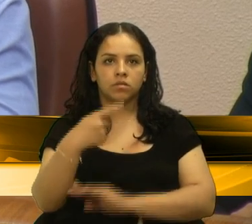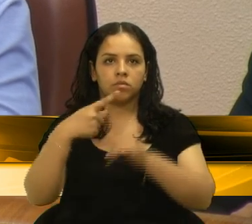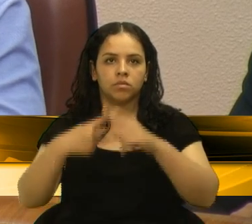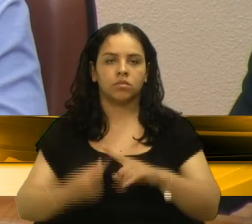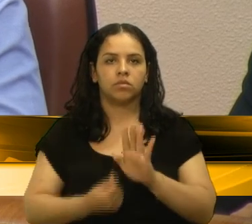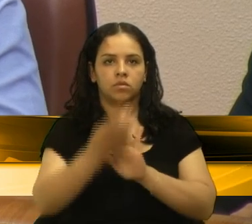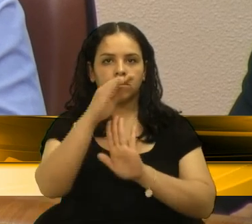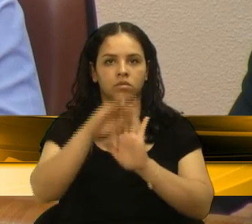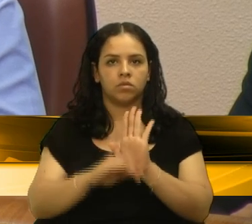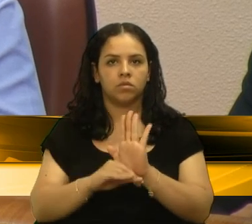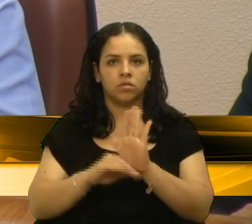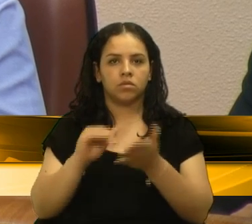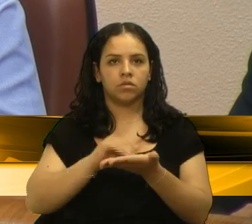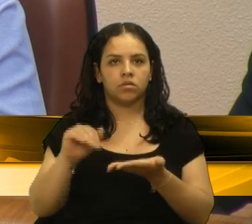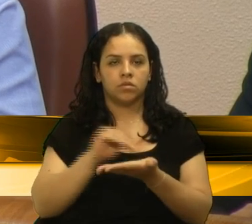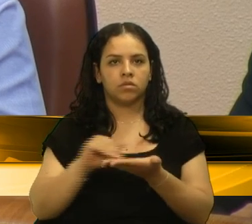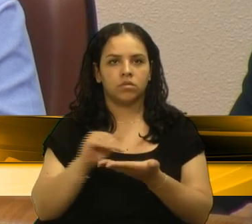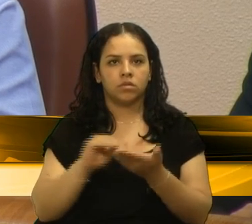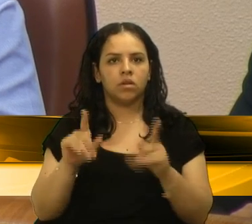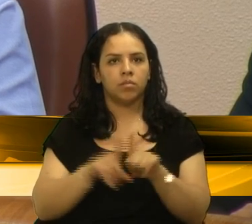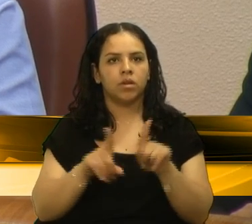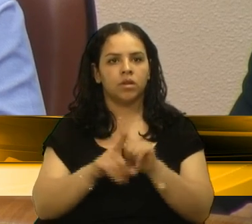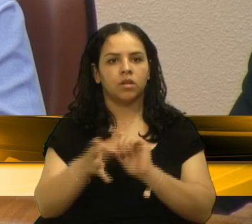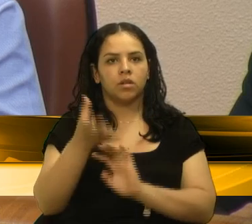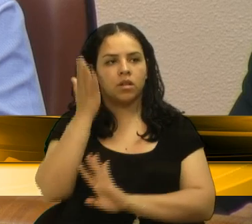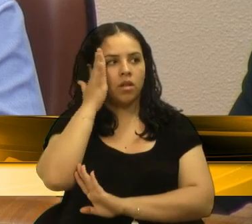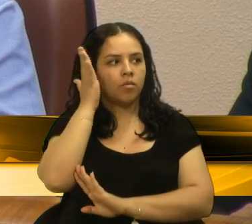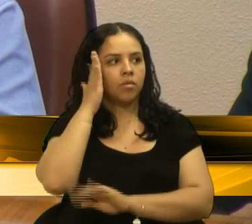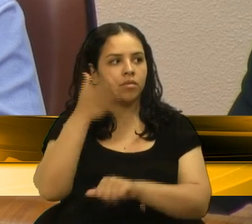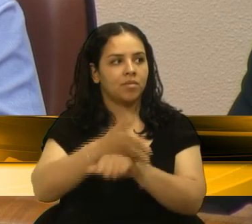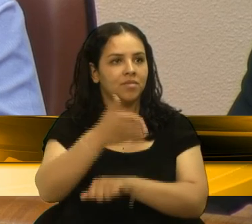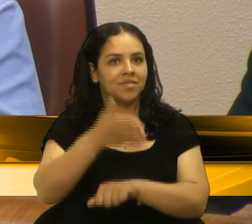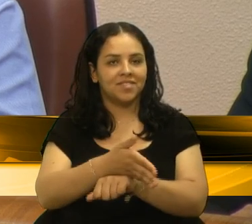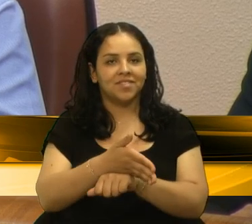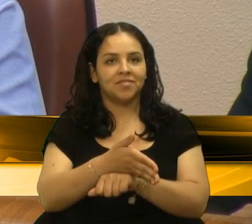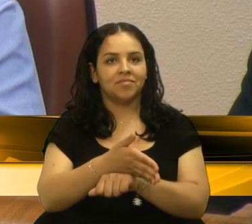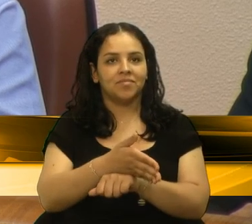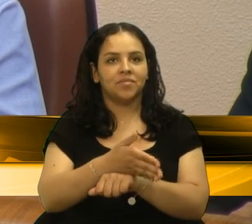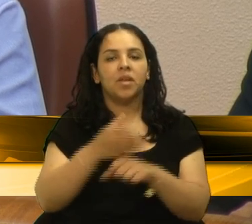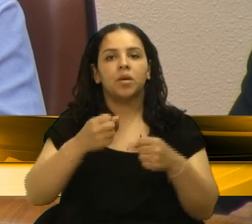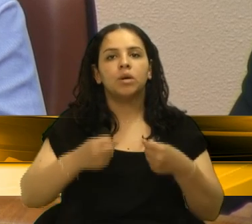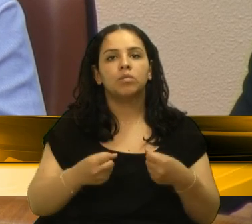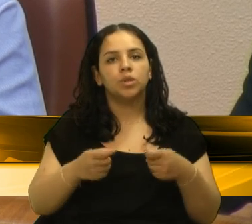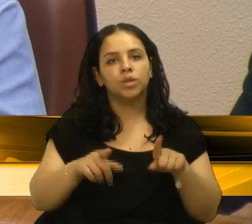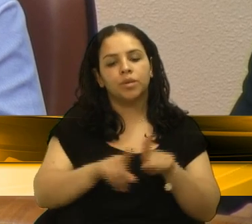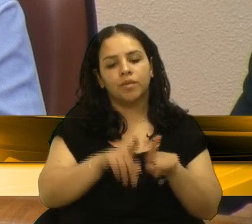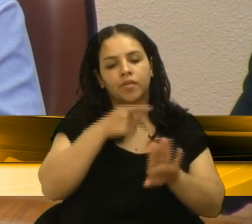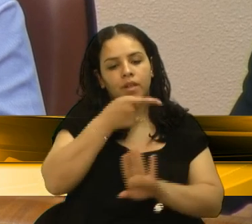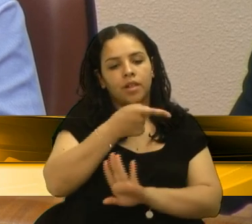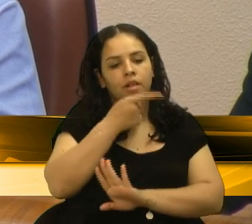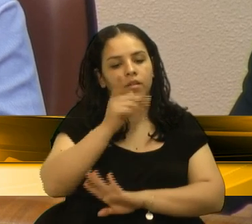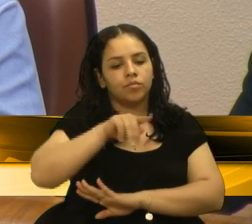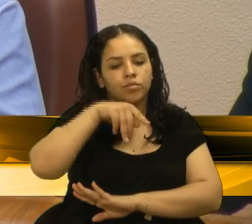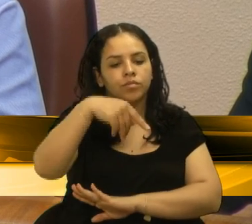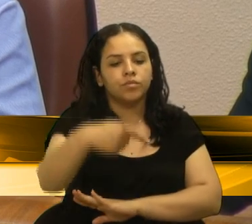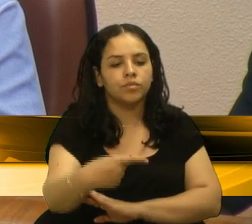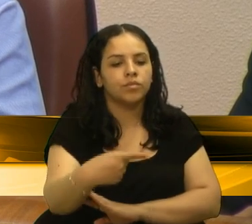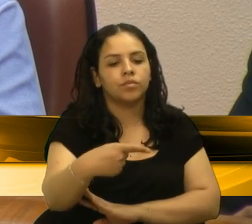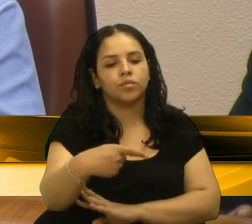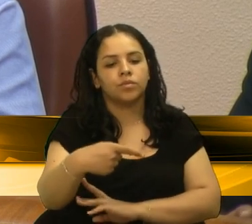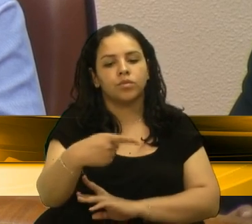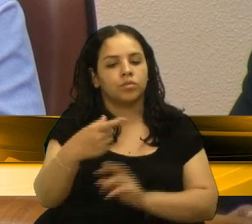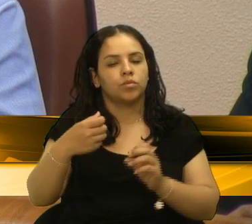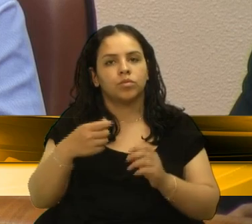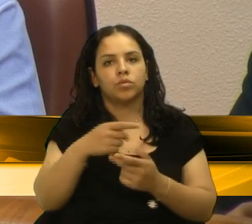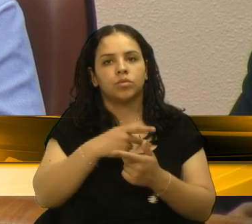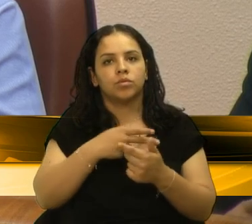da sua secretaria. Gostaria de saber como é essa participação dentro da licitação para que nós possamos falar adiante ali de uma possível ilegalidade que